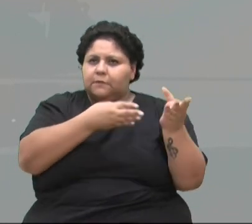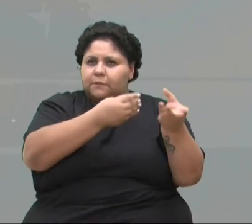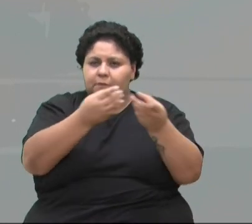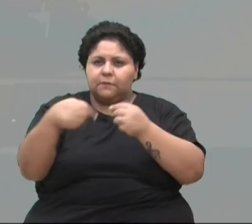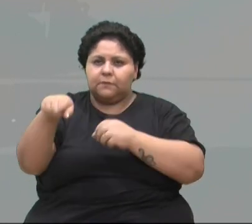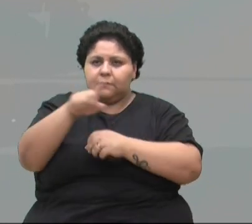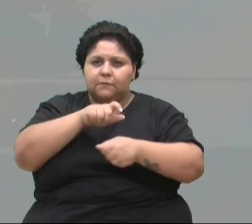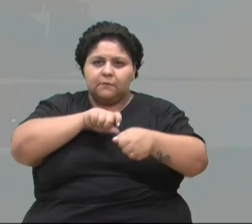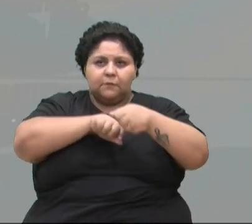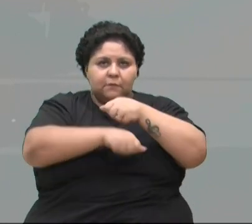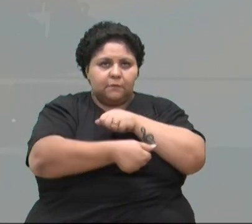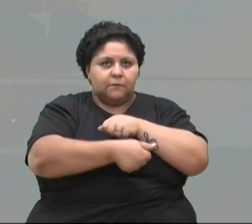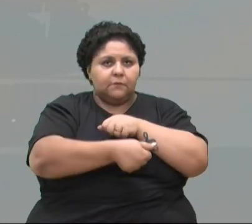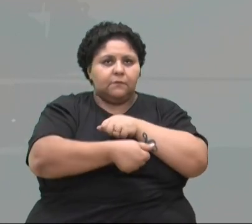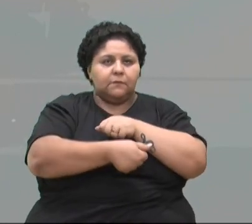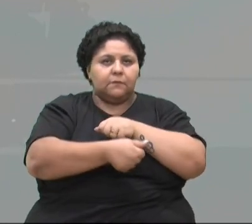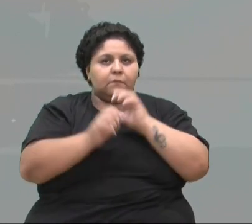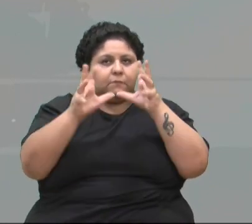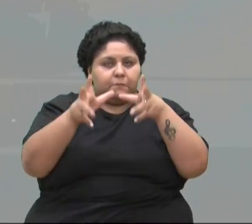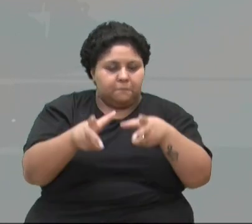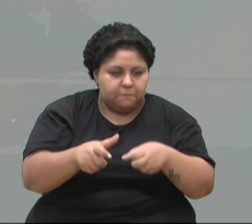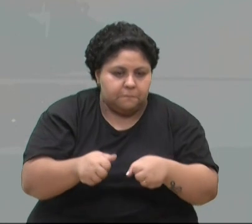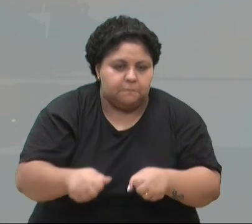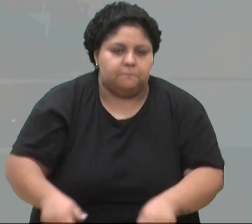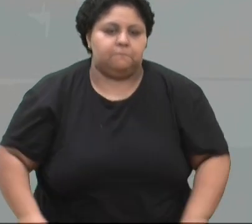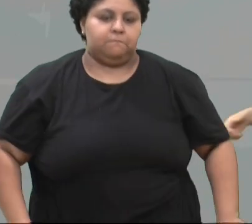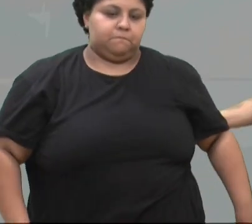gente aplica com o recurso como um todo.